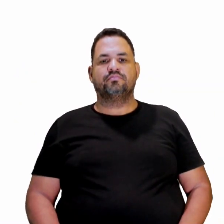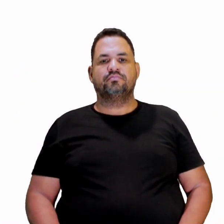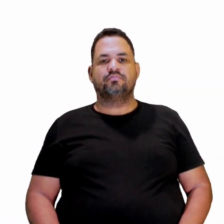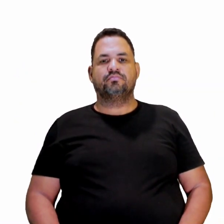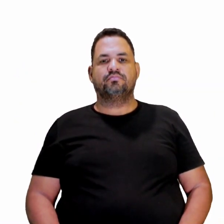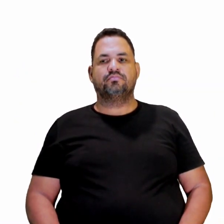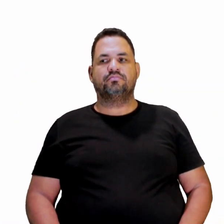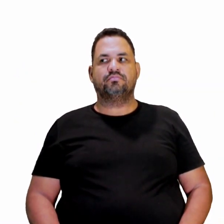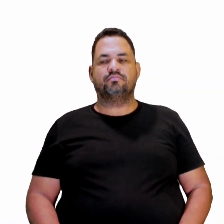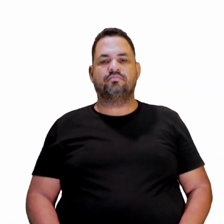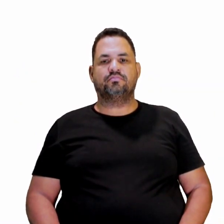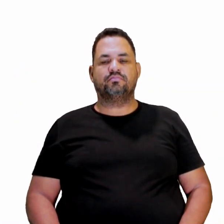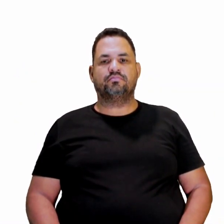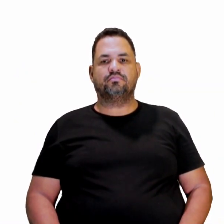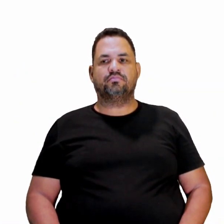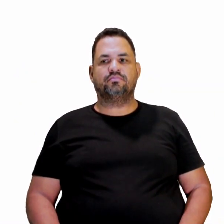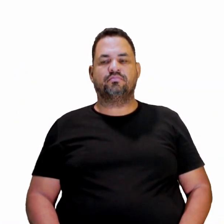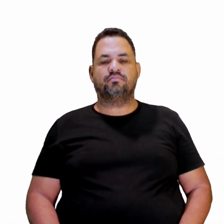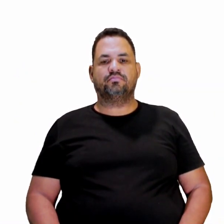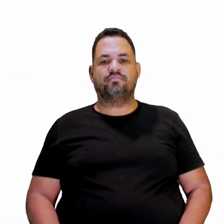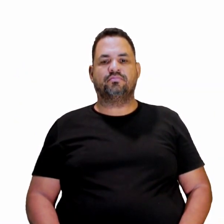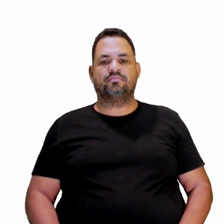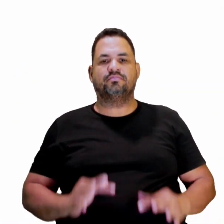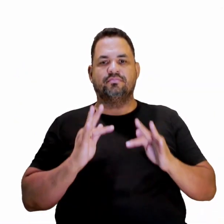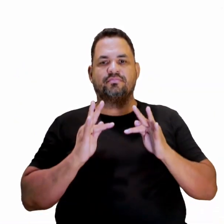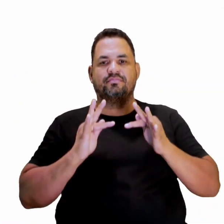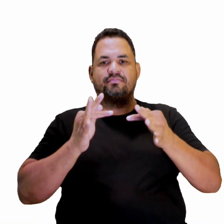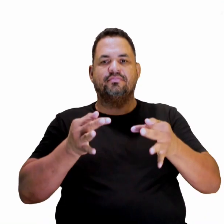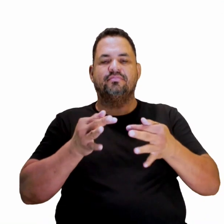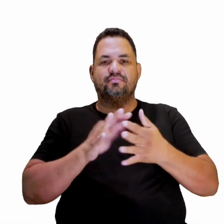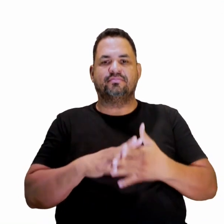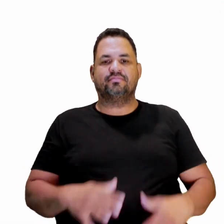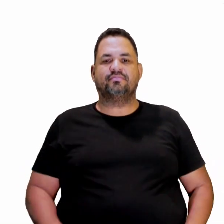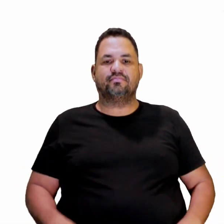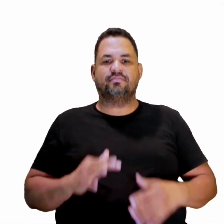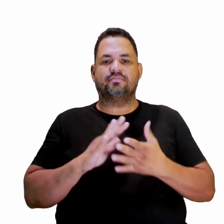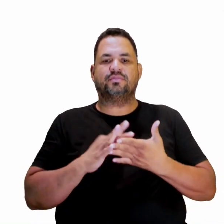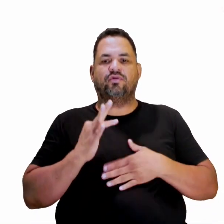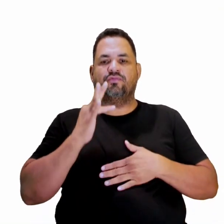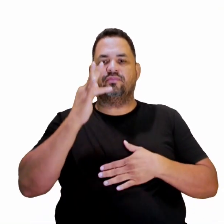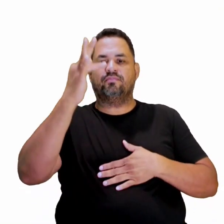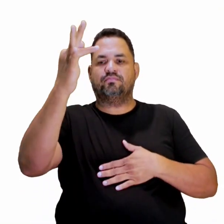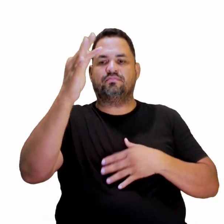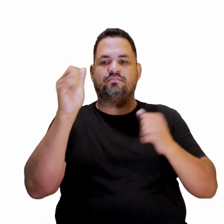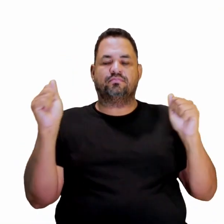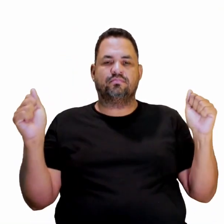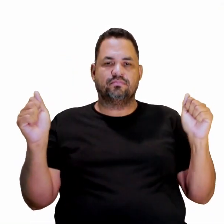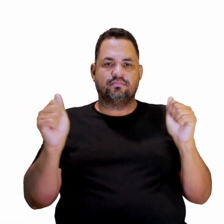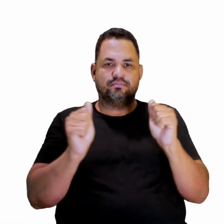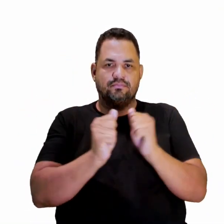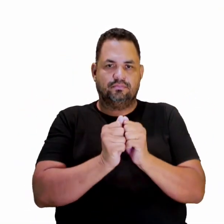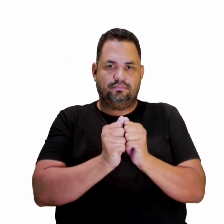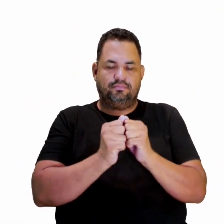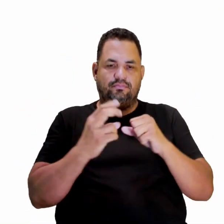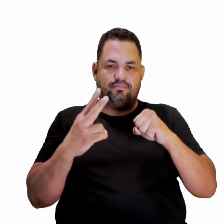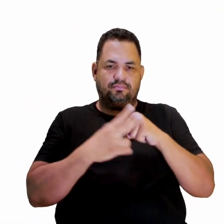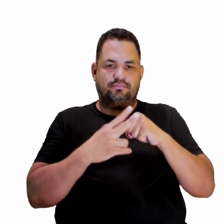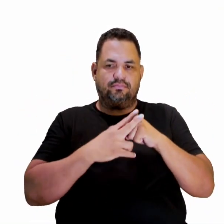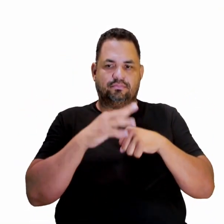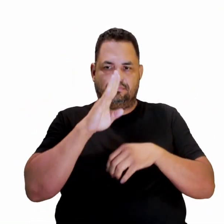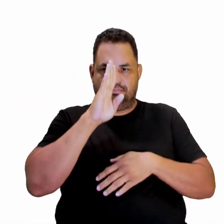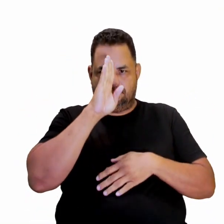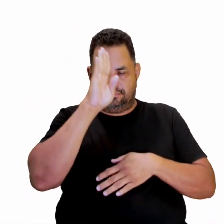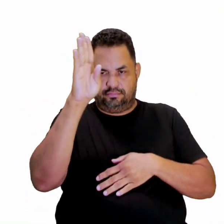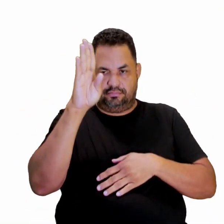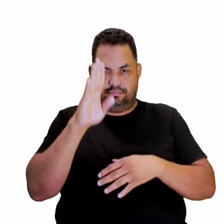essa terminação, esse final de futuro, juntamente com esse meu verbo principal.